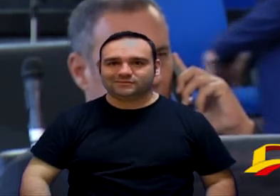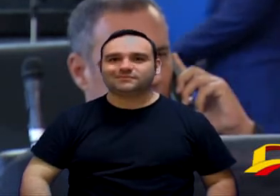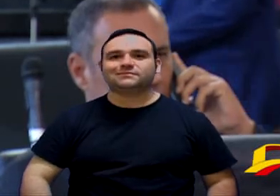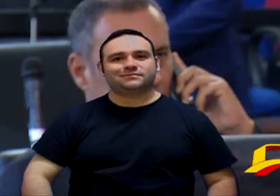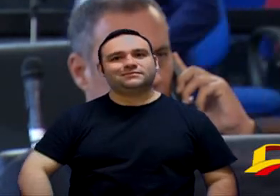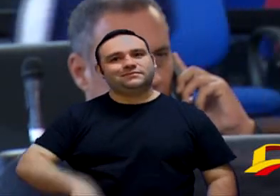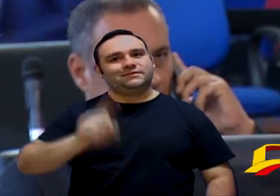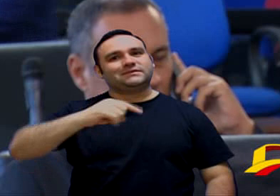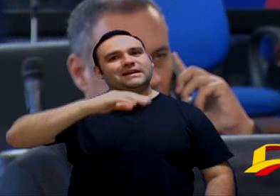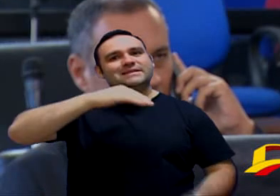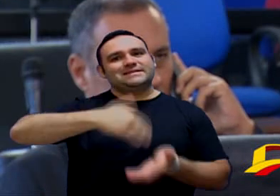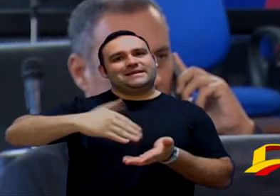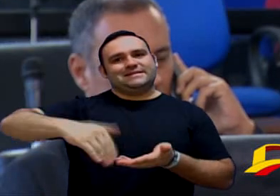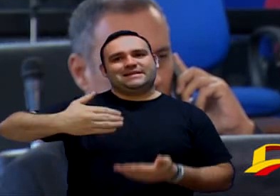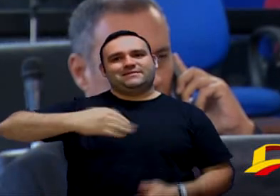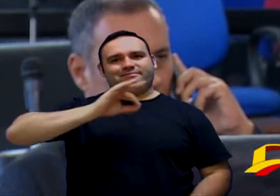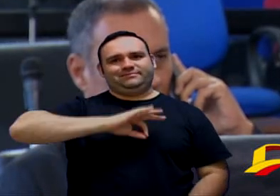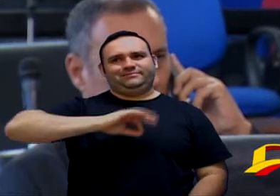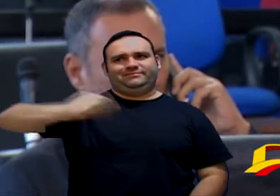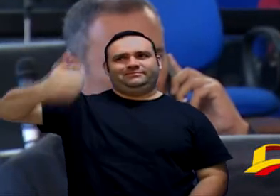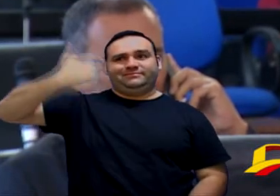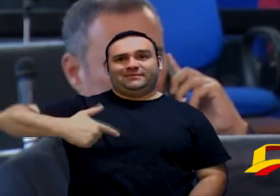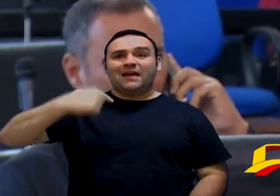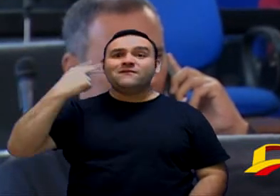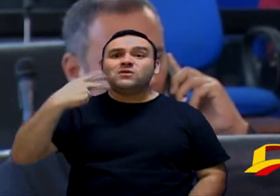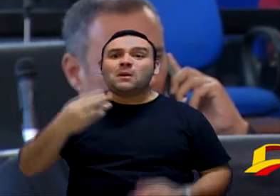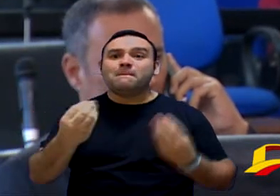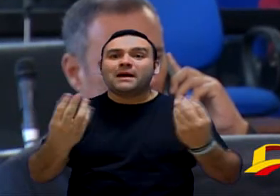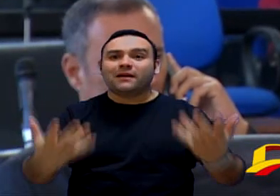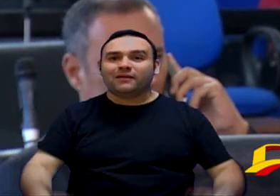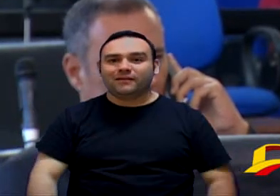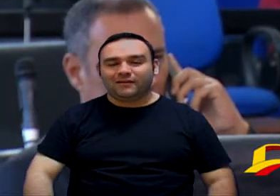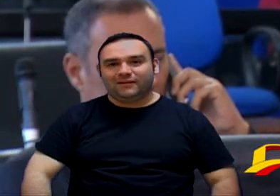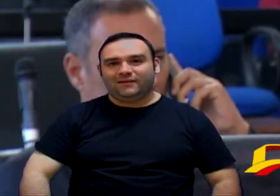é melhor ser secretário Vamos ser Vereador aqui